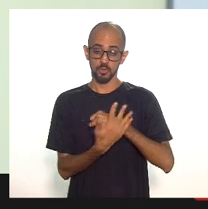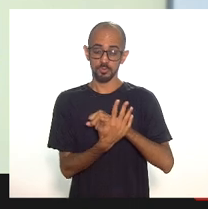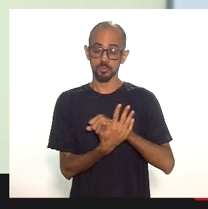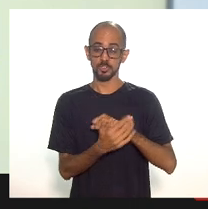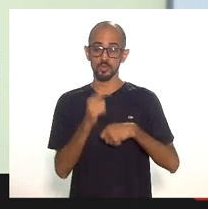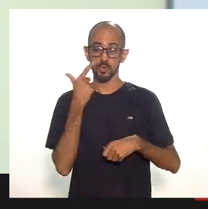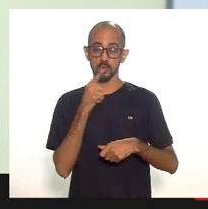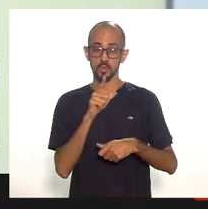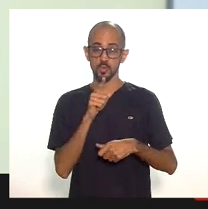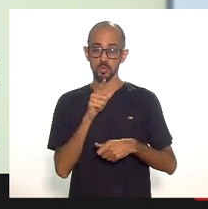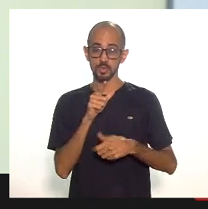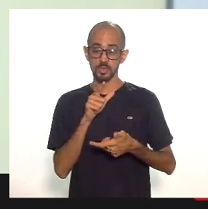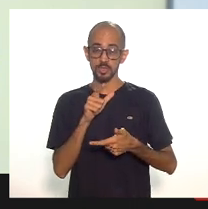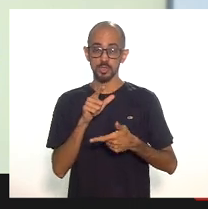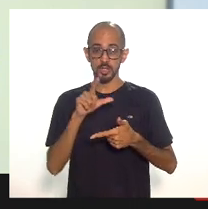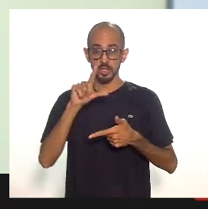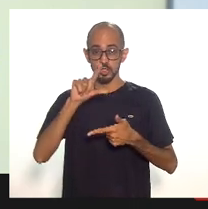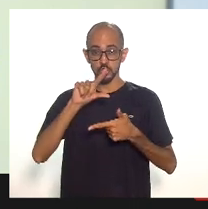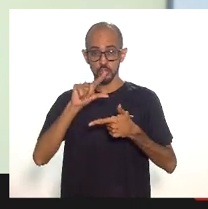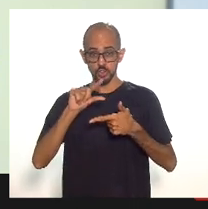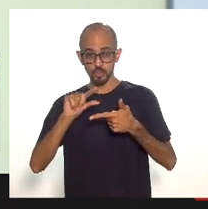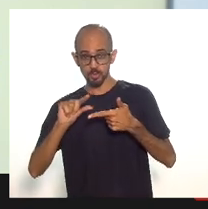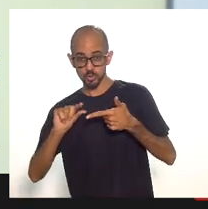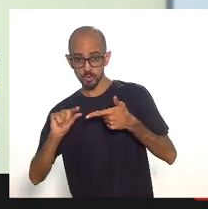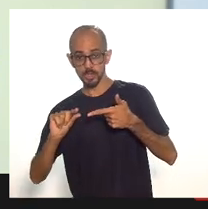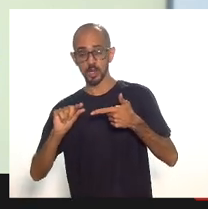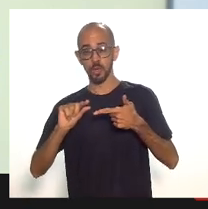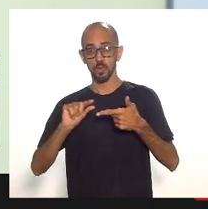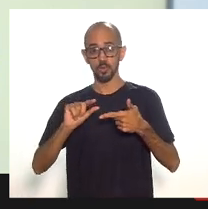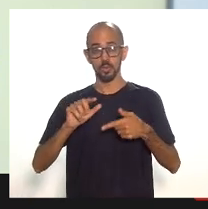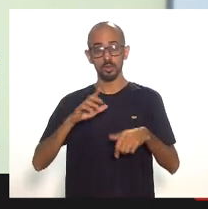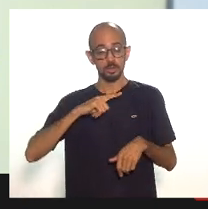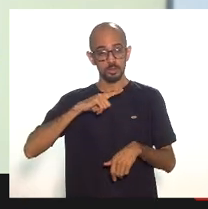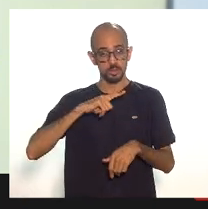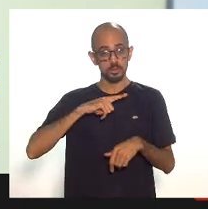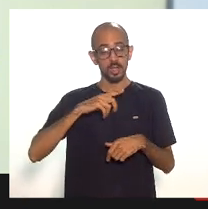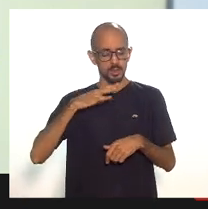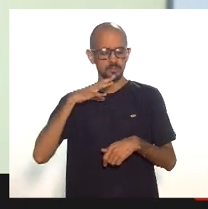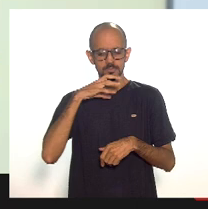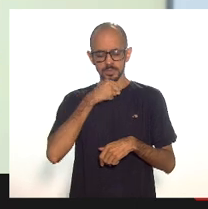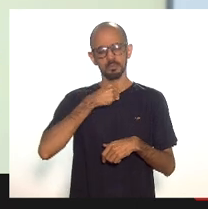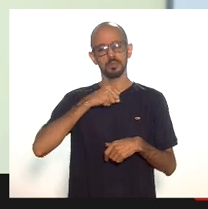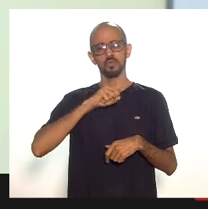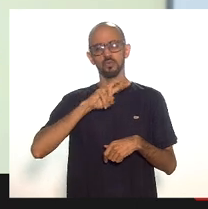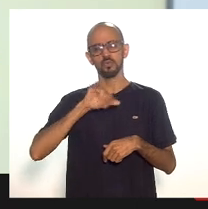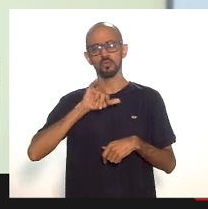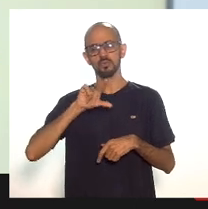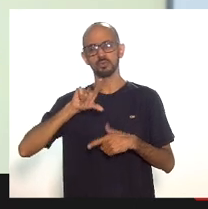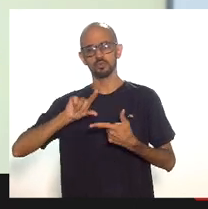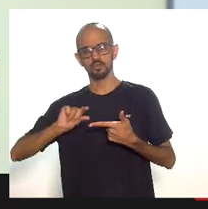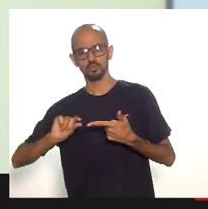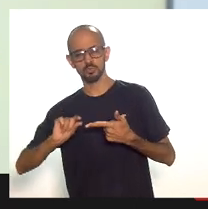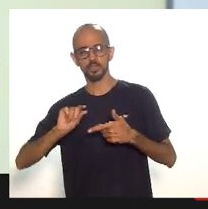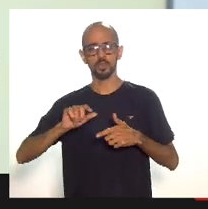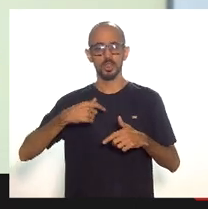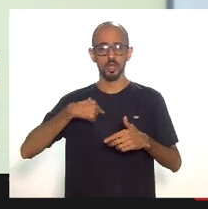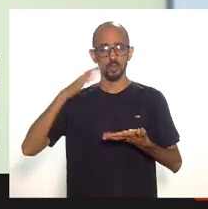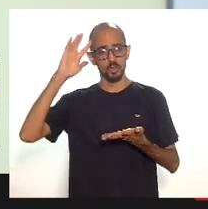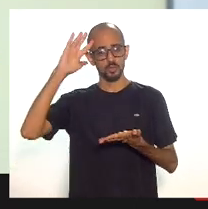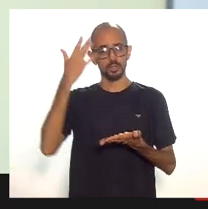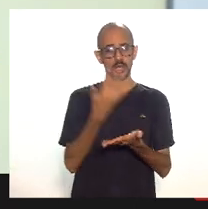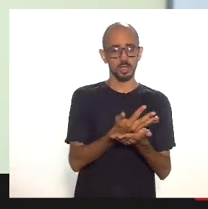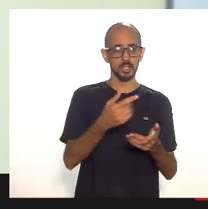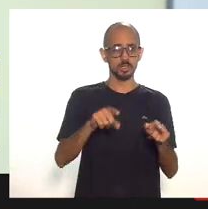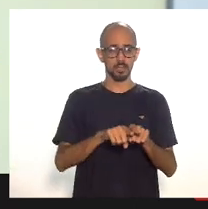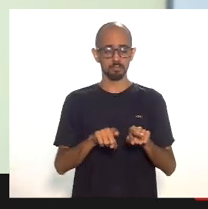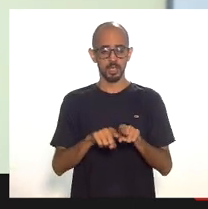continuem sendo favoráveis. Há uma tendência à redução e eu tenho certeza que o